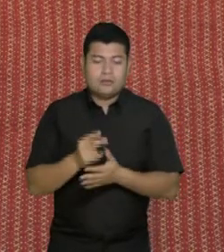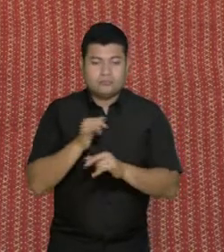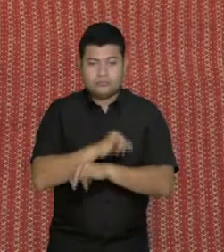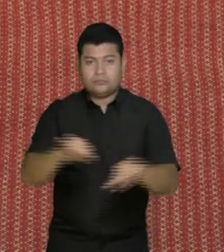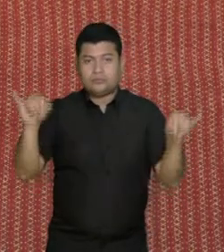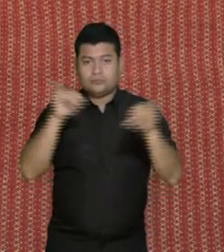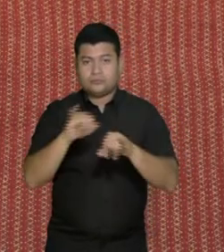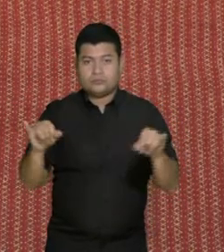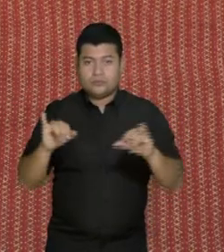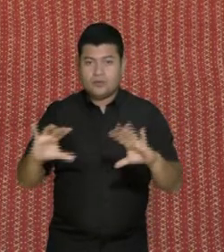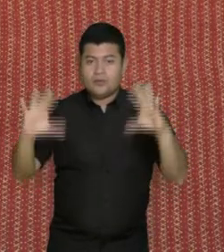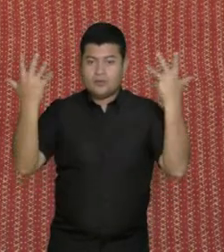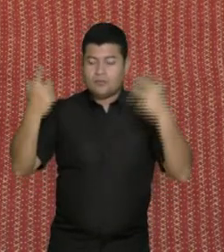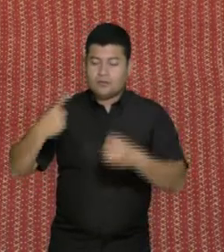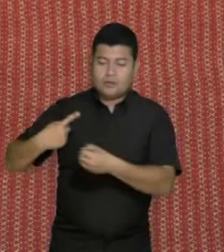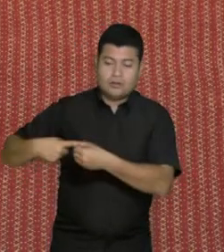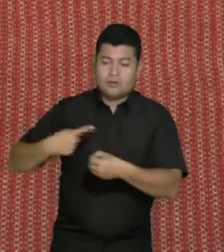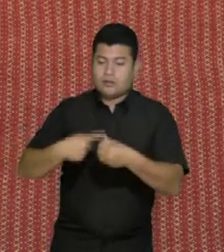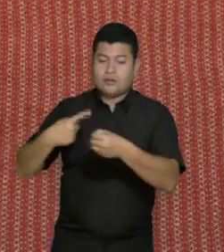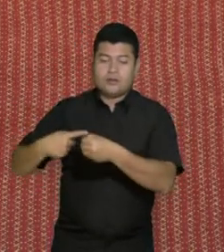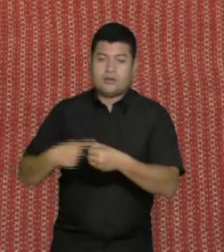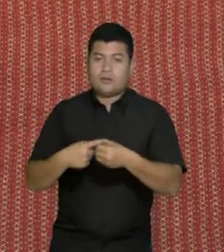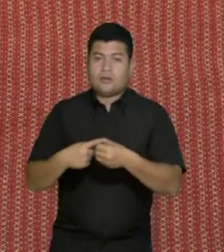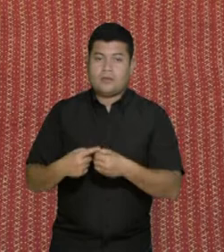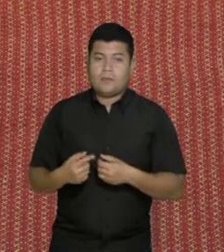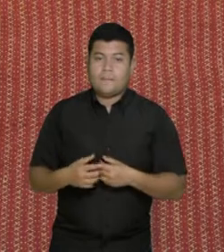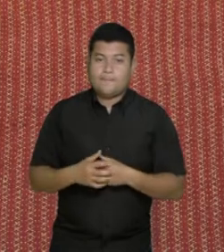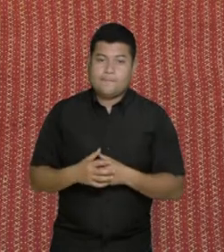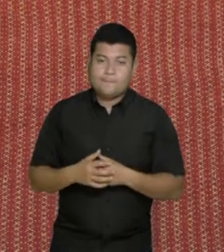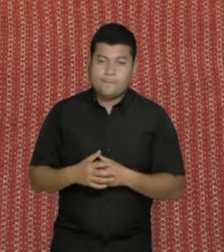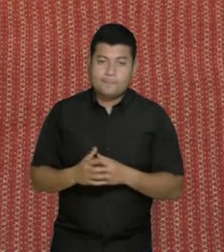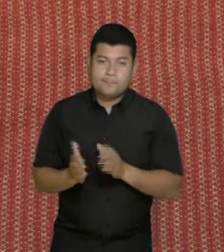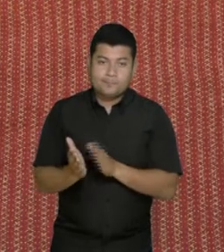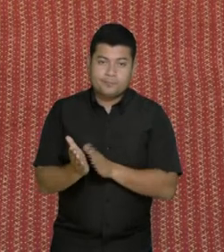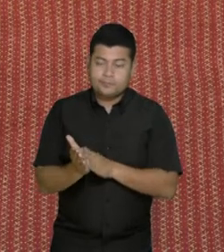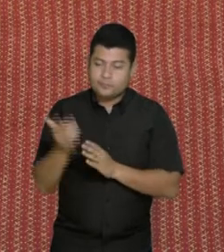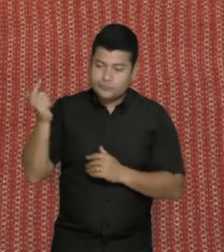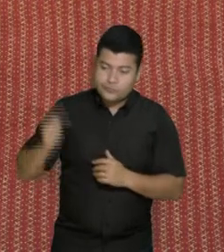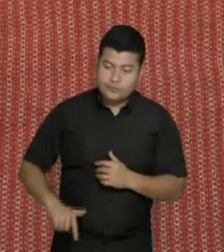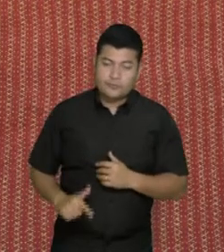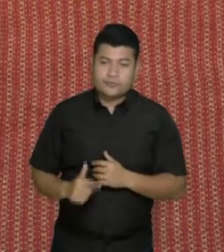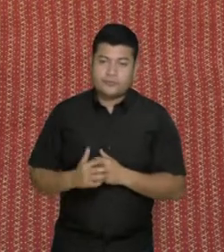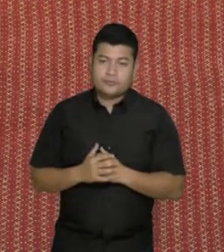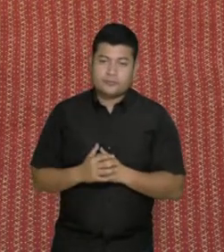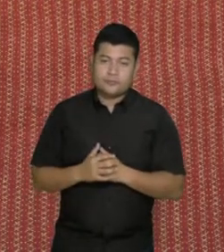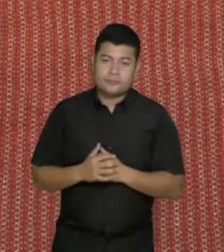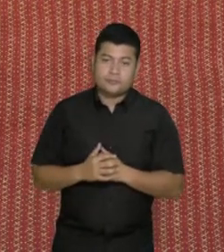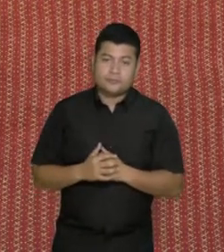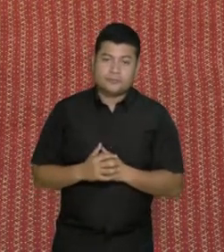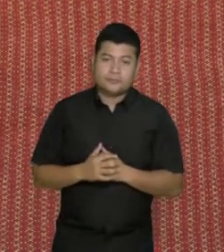festas dos municípios para que o povo viva feliz. Parabéns mais uma vez a vocês.